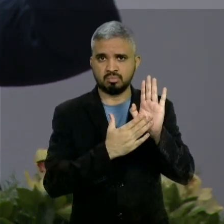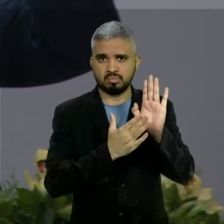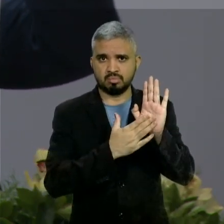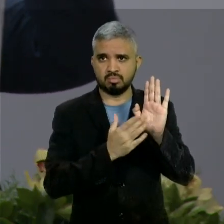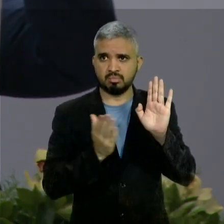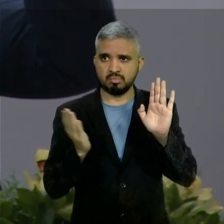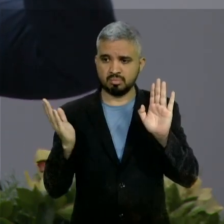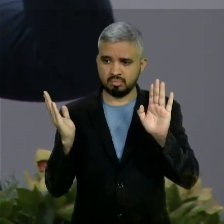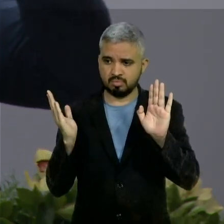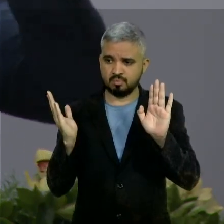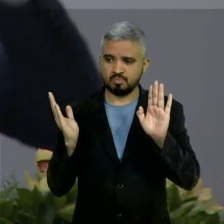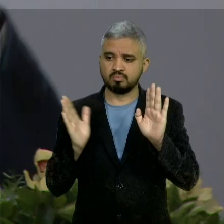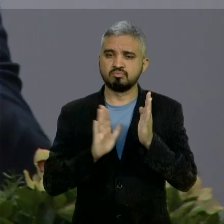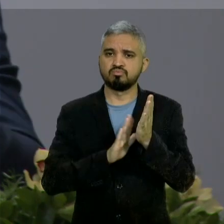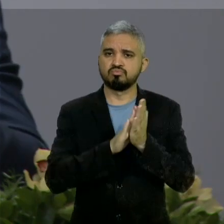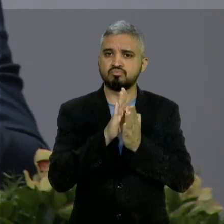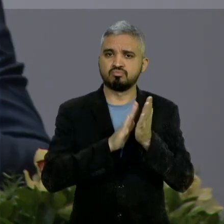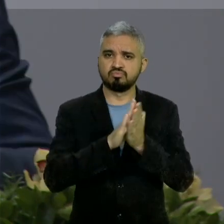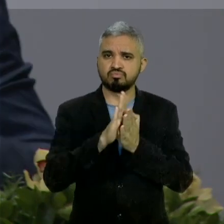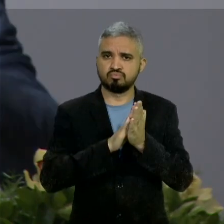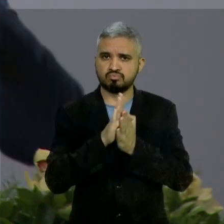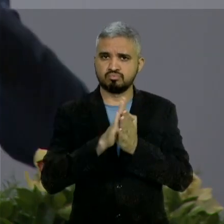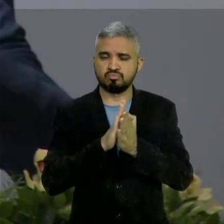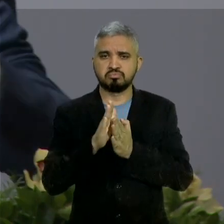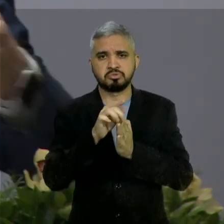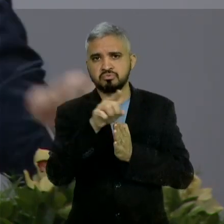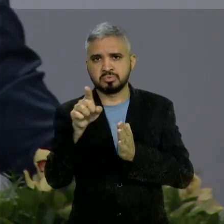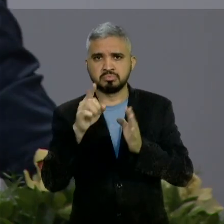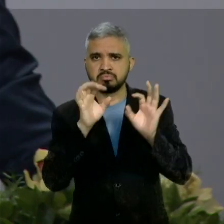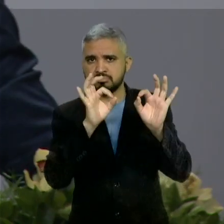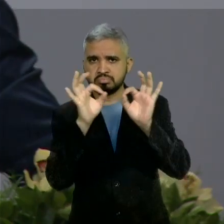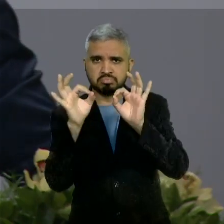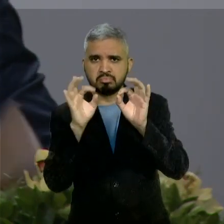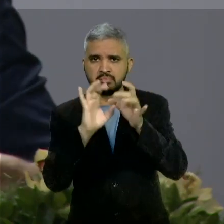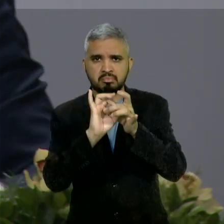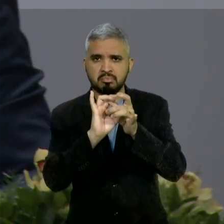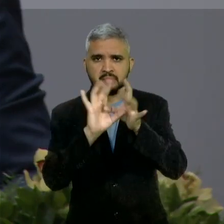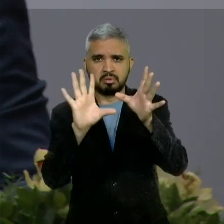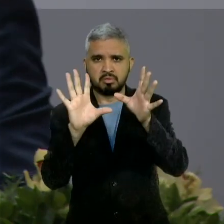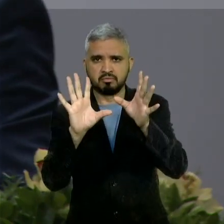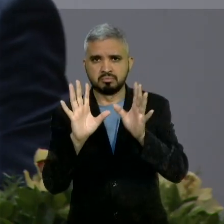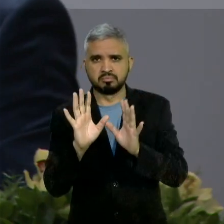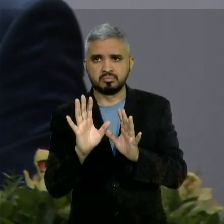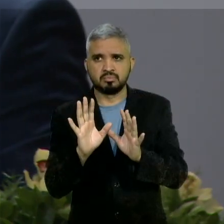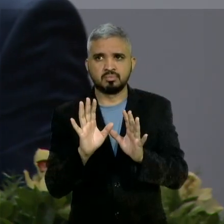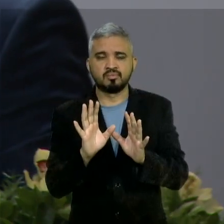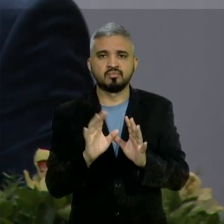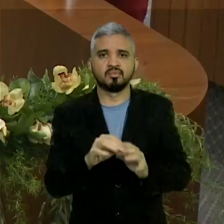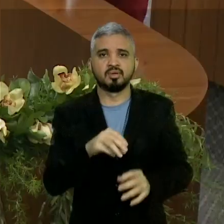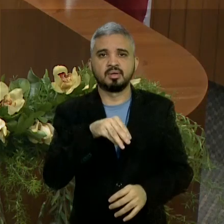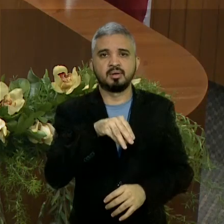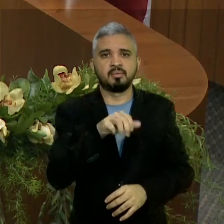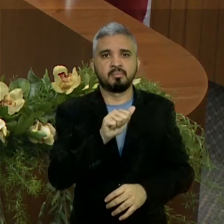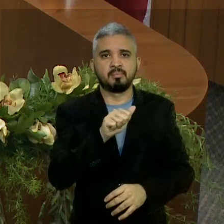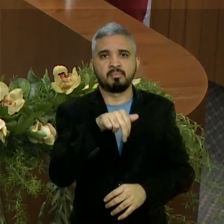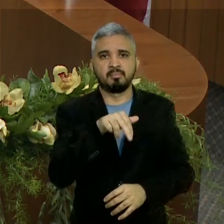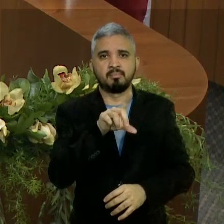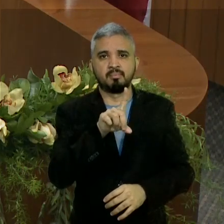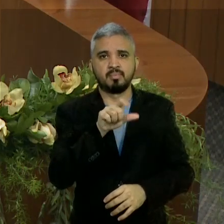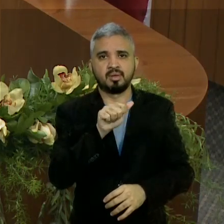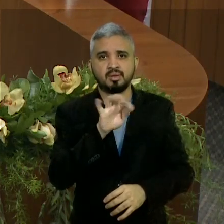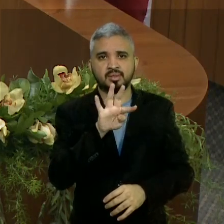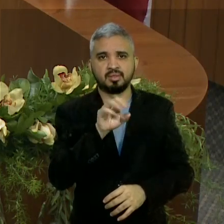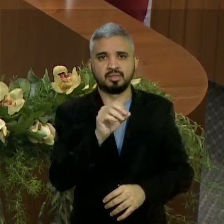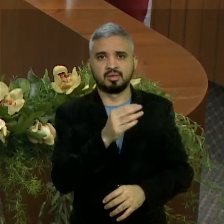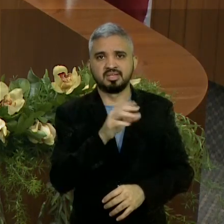disponibilizado também nas minhas redes sociais para quem quiser consultar porque pode ler mandado de segurança muito bem redigido por sinal